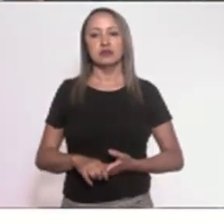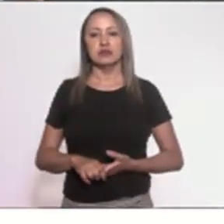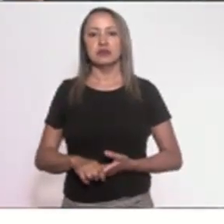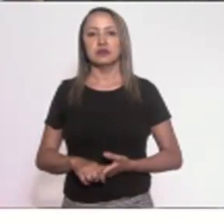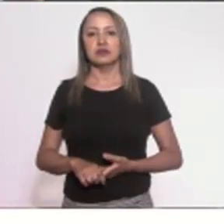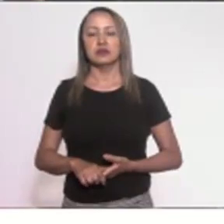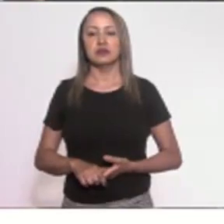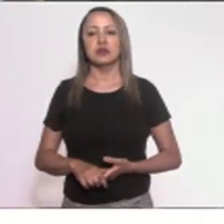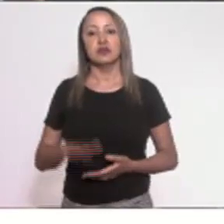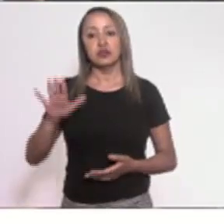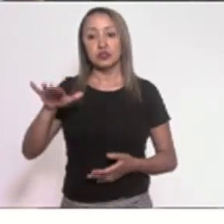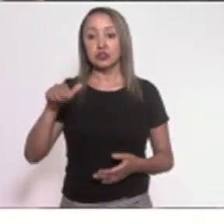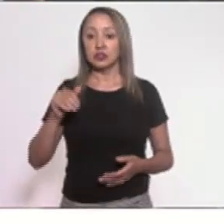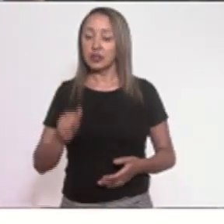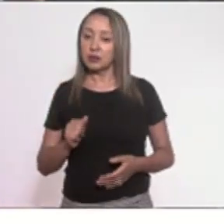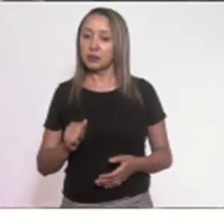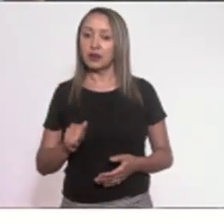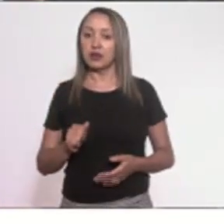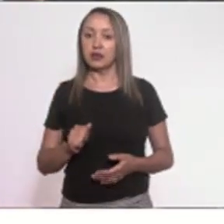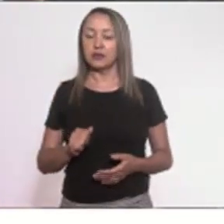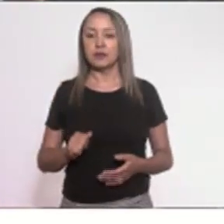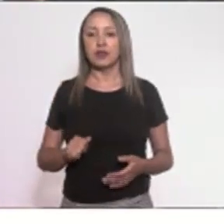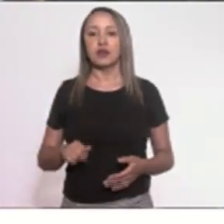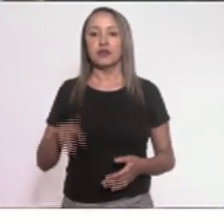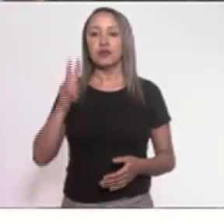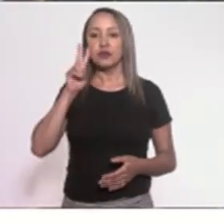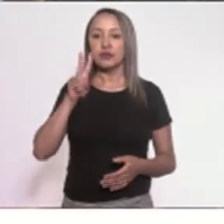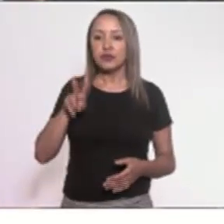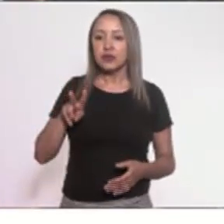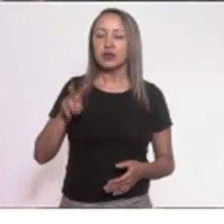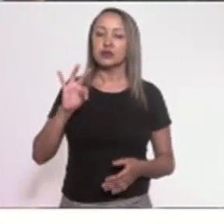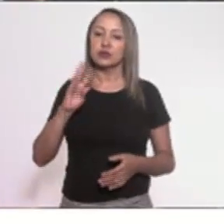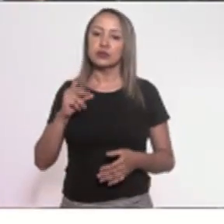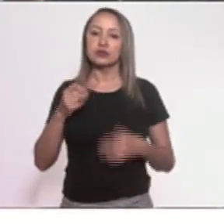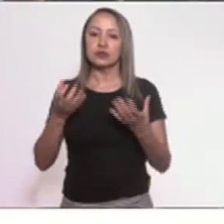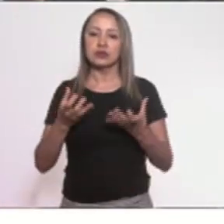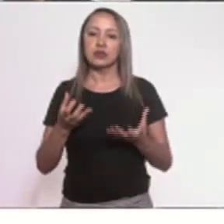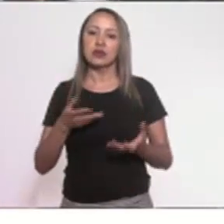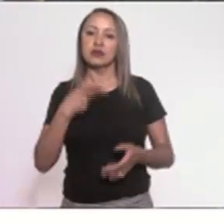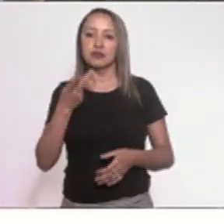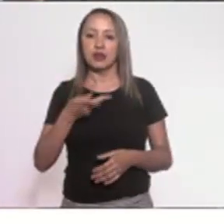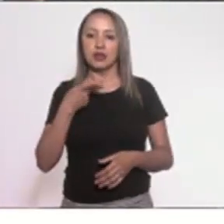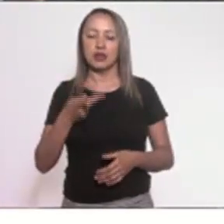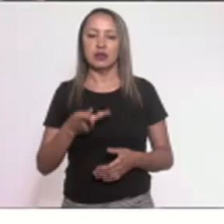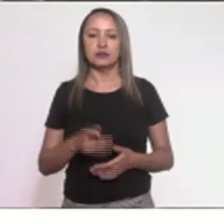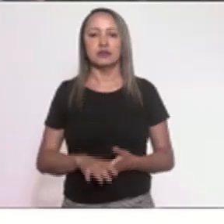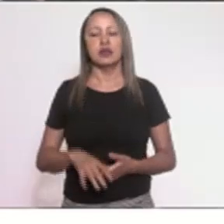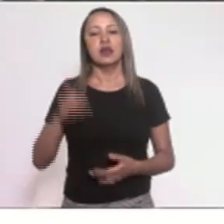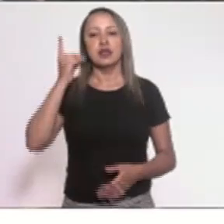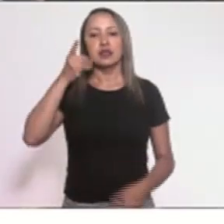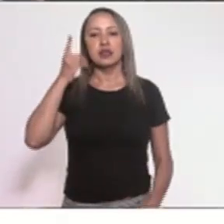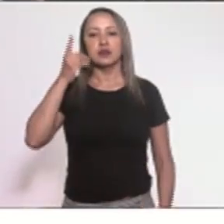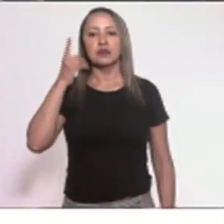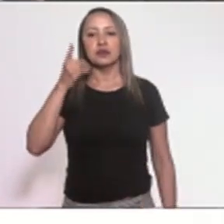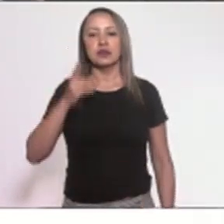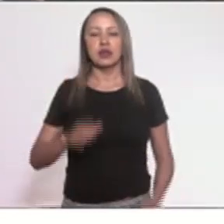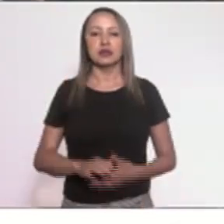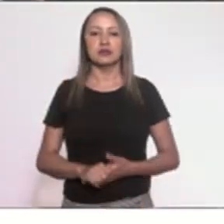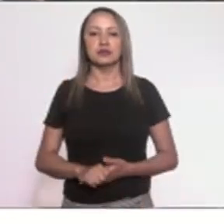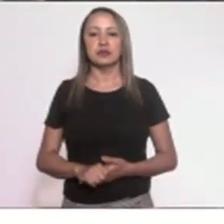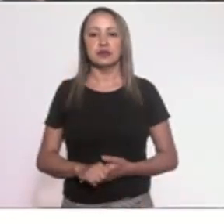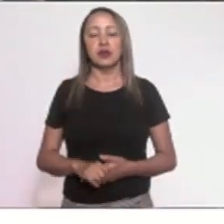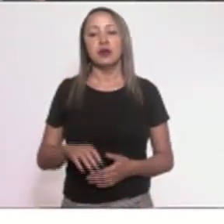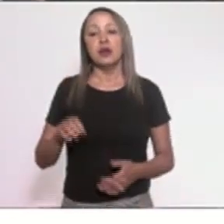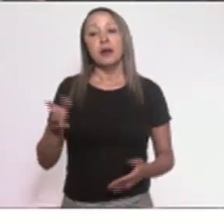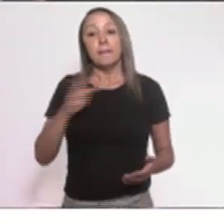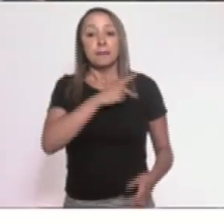ordem. Presidente. Vou colher todos os pareceres outra vez. Deputada enfermeira. Então, presidente, está acontecendo